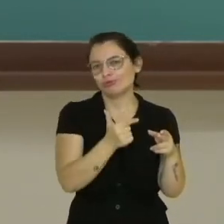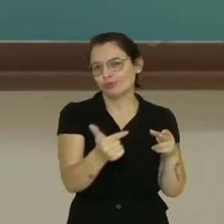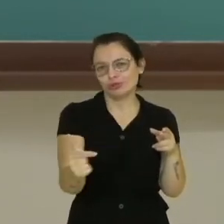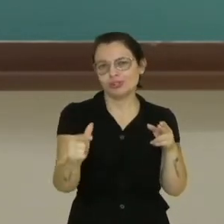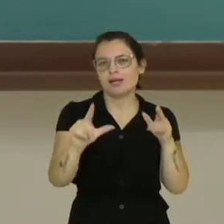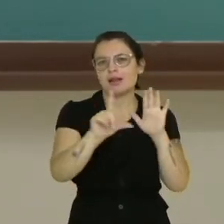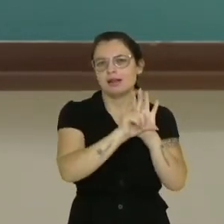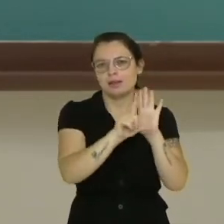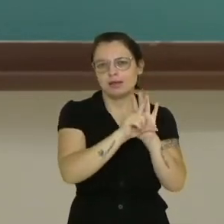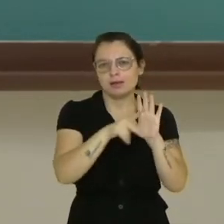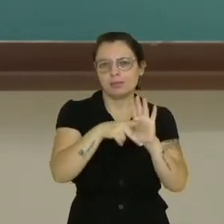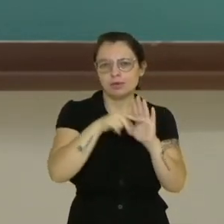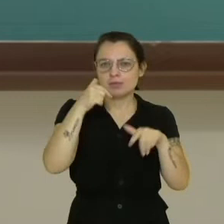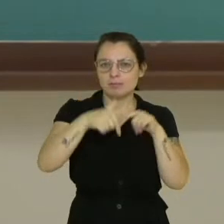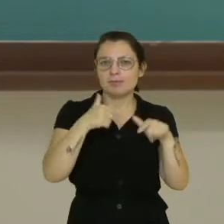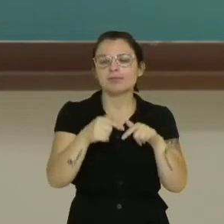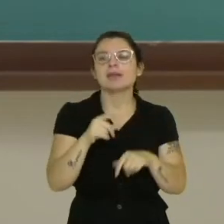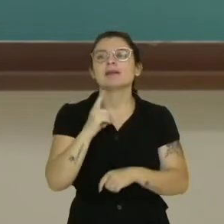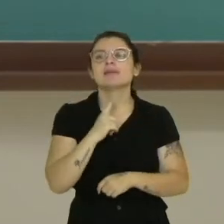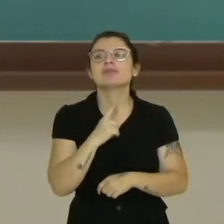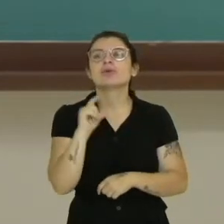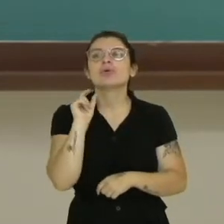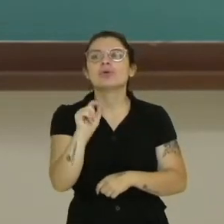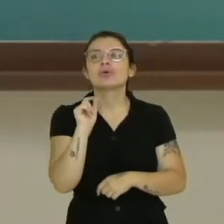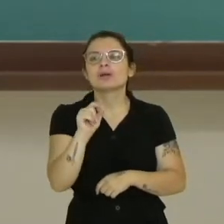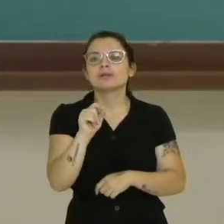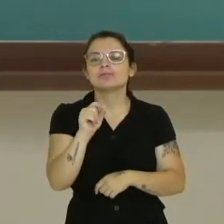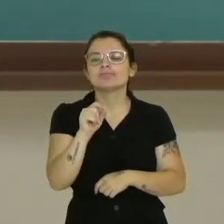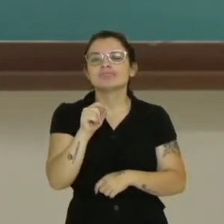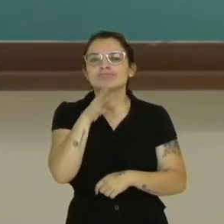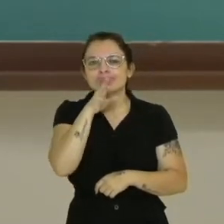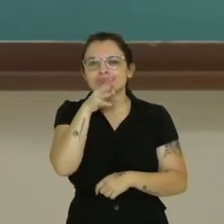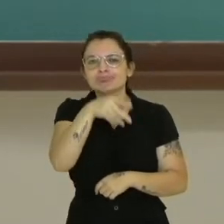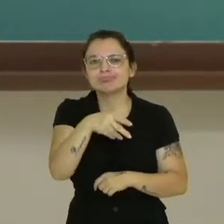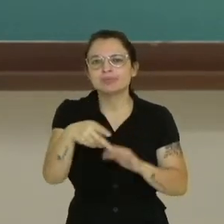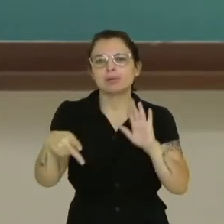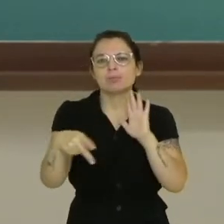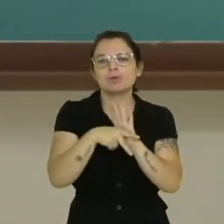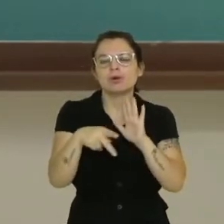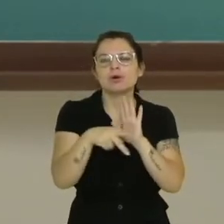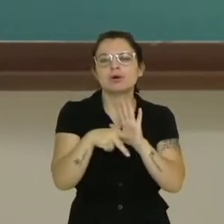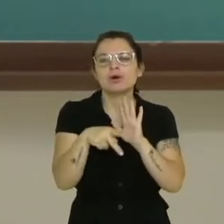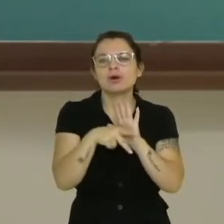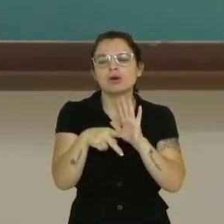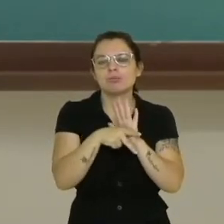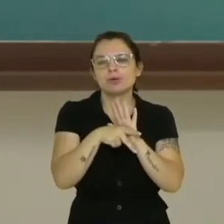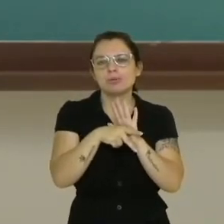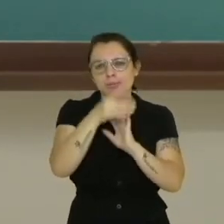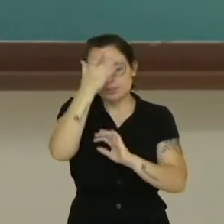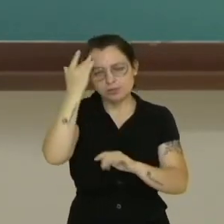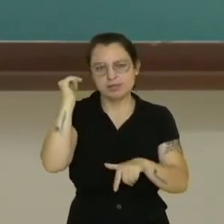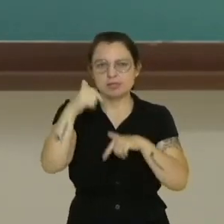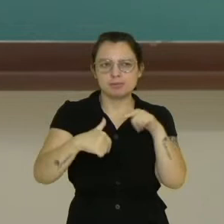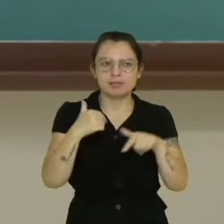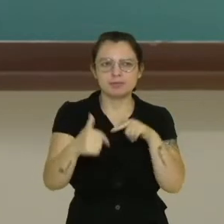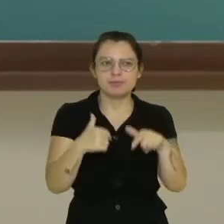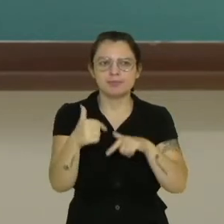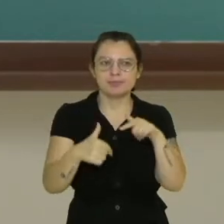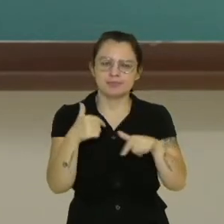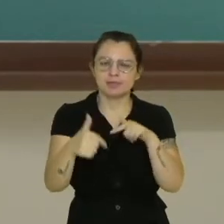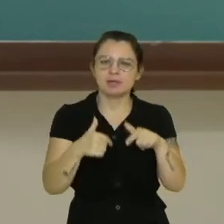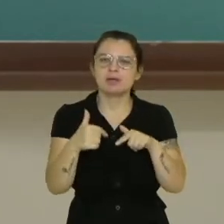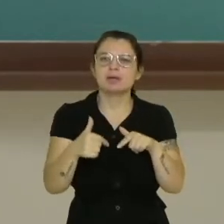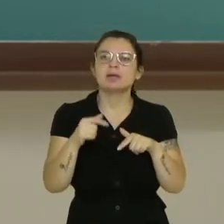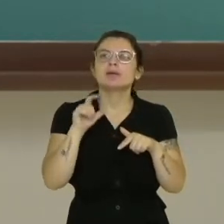que permitia aí grandes abusos por parte dos patrões. Para começar, as fábricas elas eram insalubres. O que é